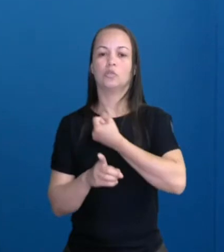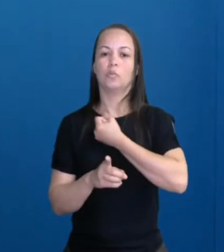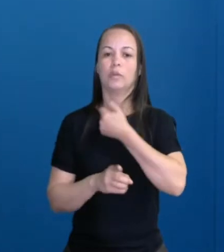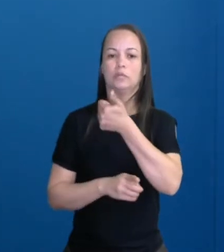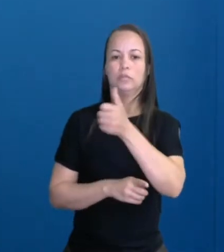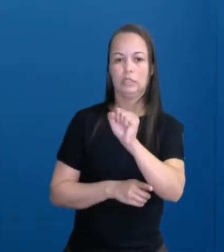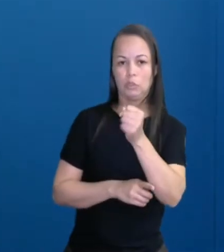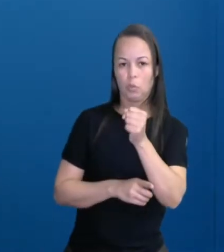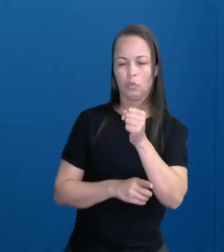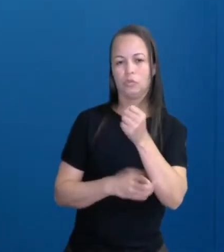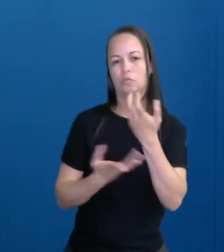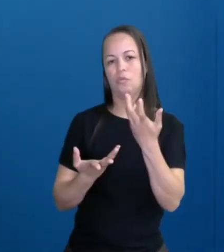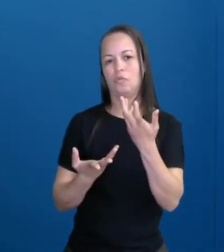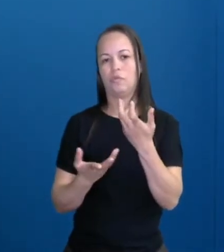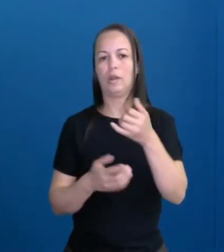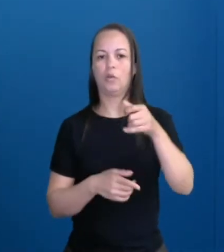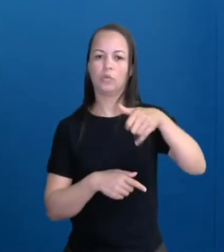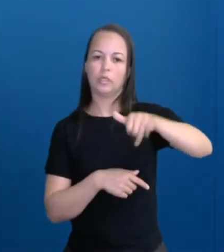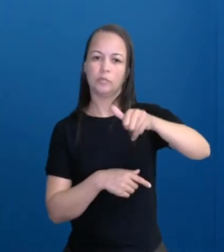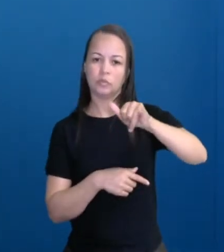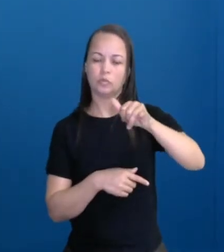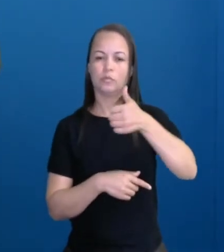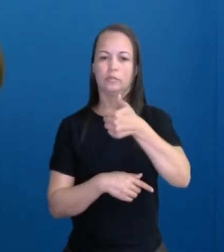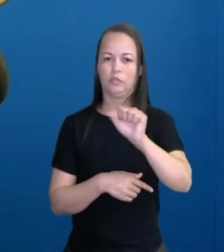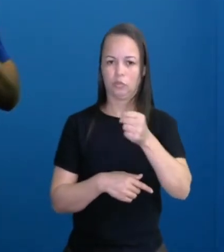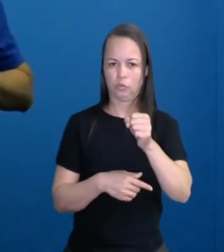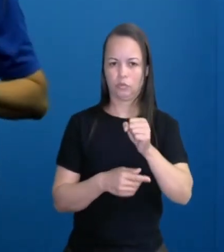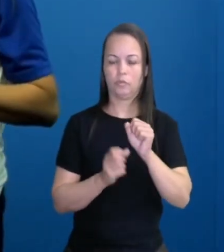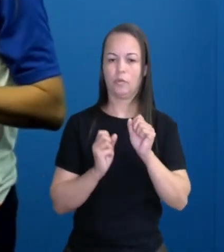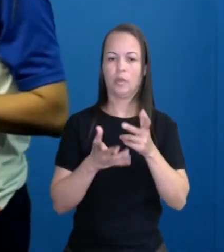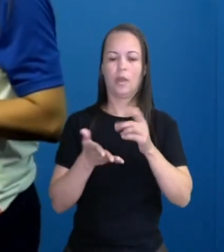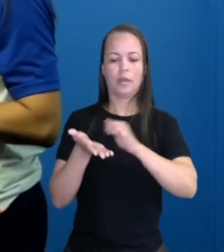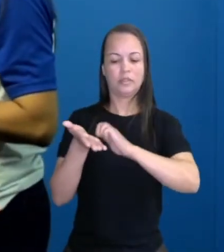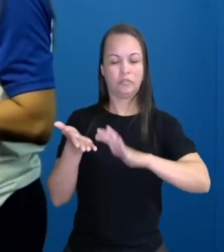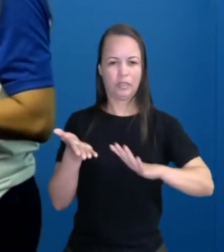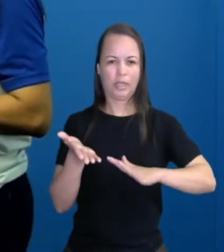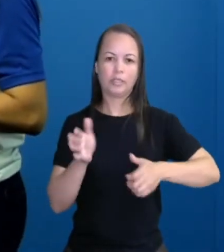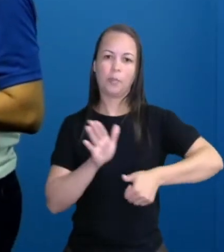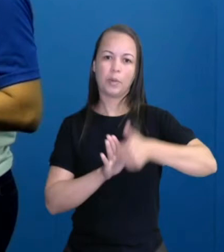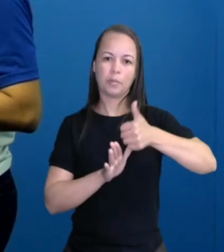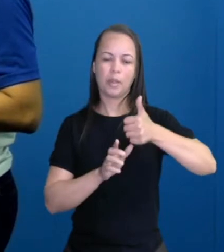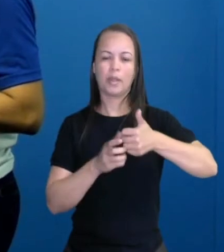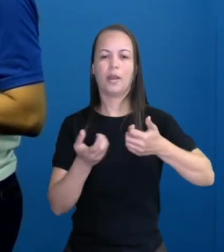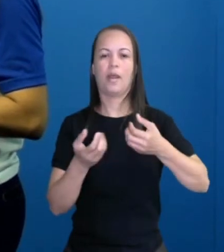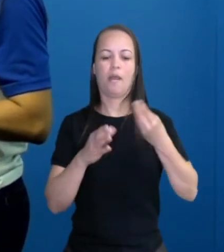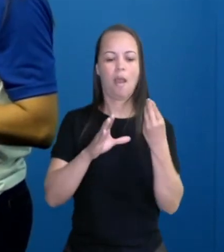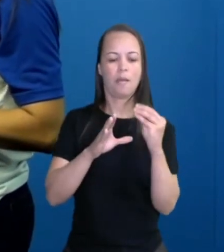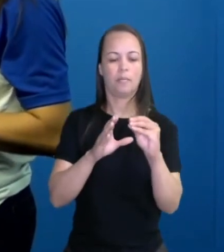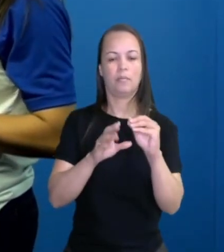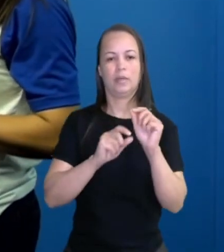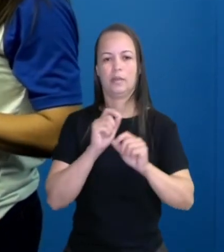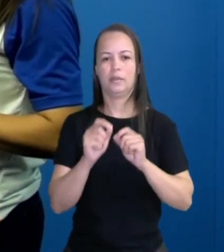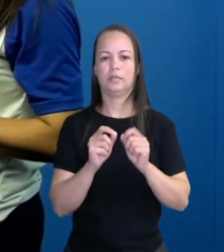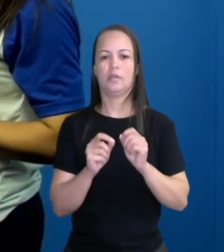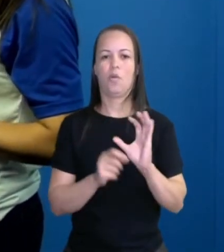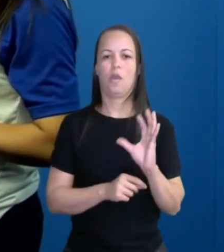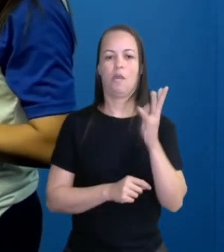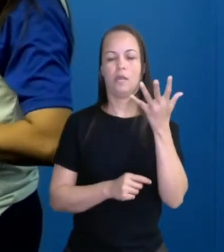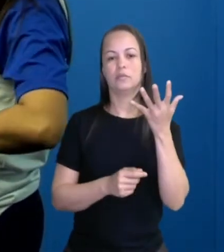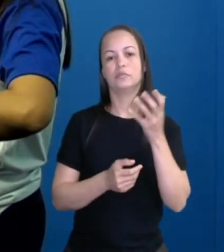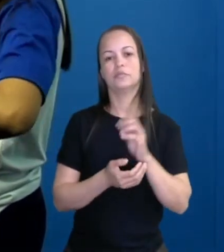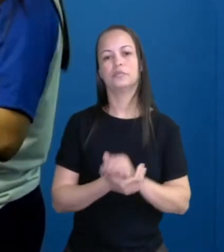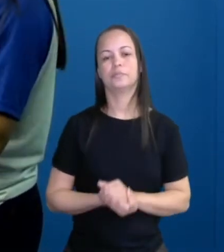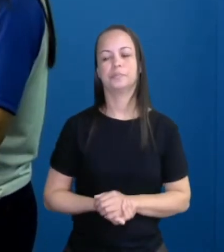da variável y é 18. Ok, minha gente? Primeiro exercício aí, primeira aplicação, né? Para a